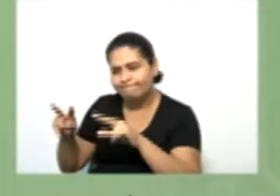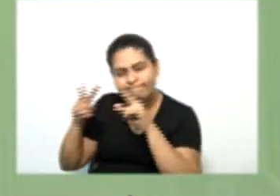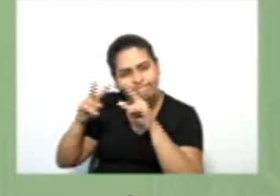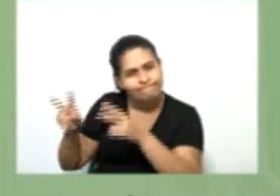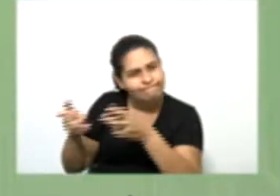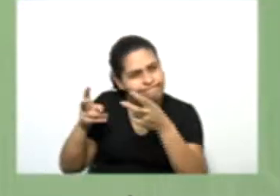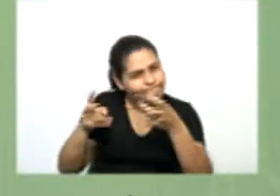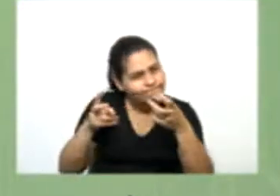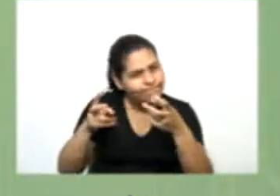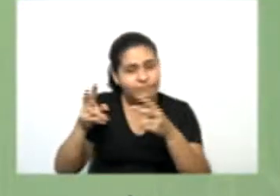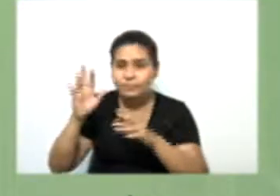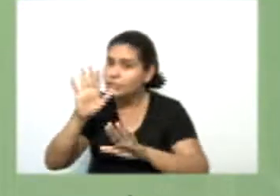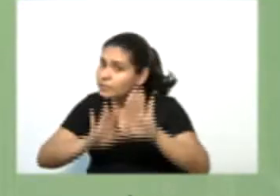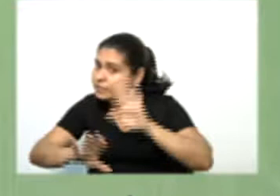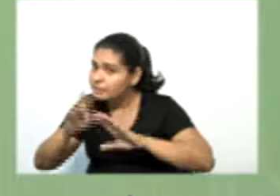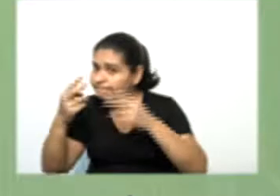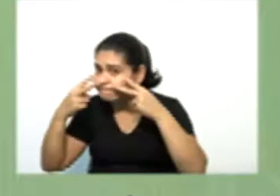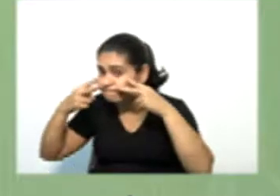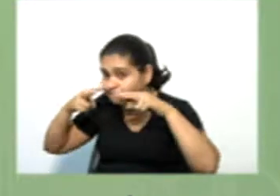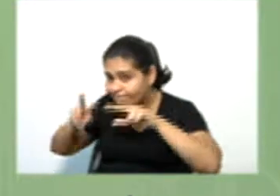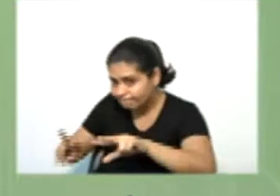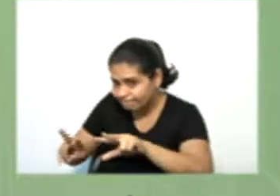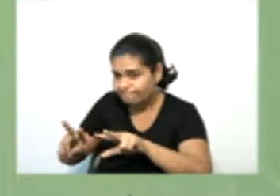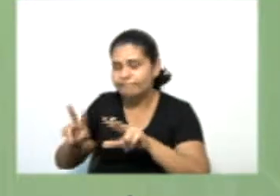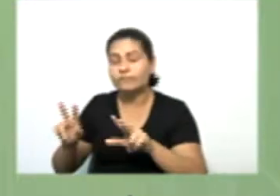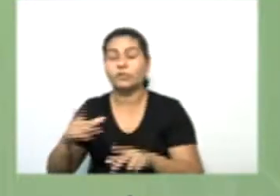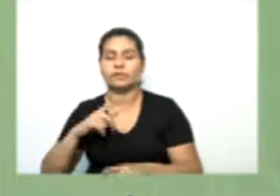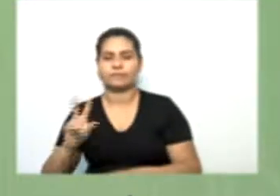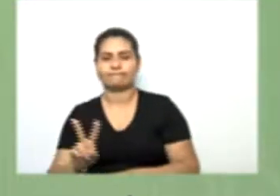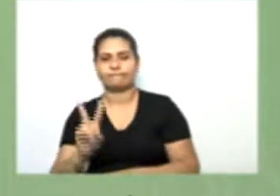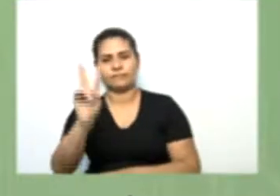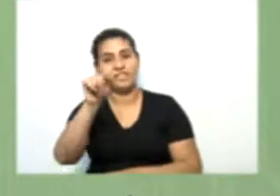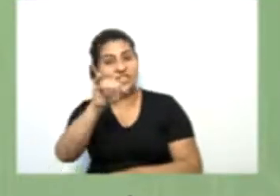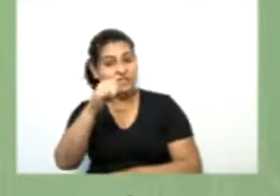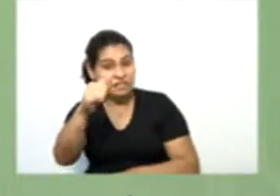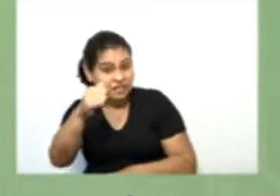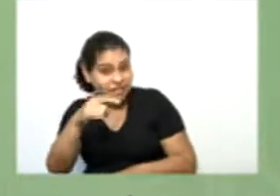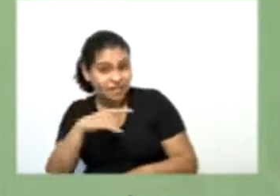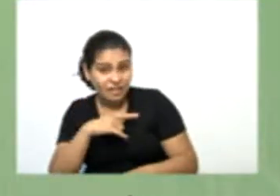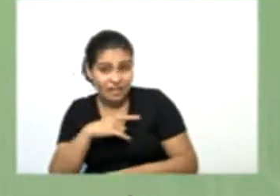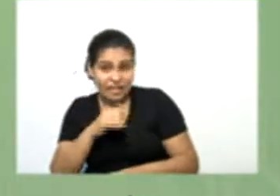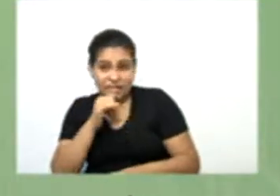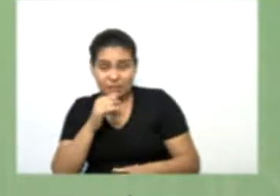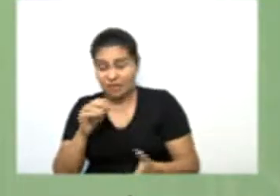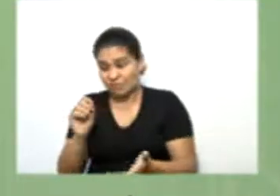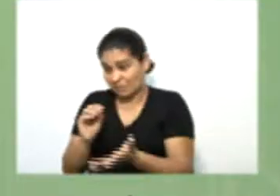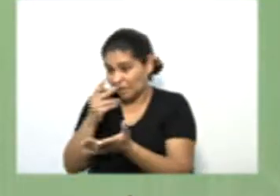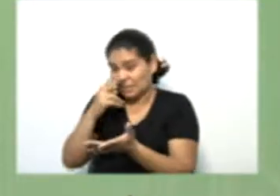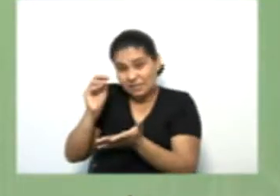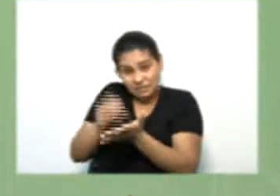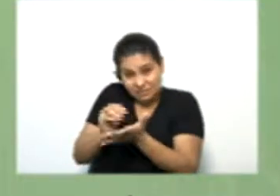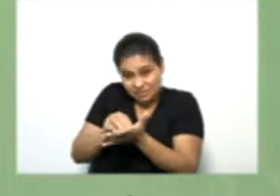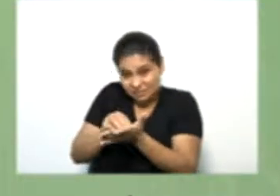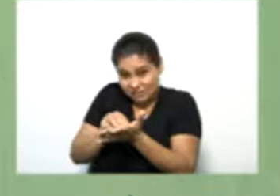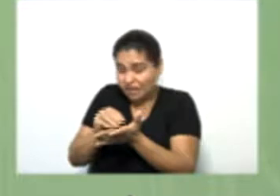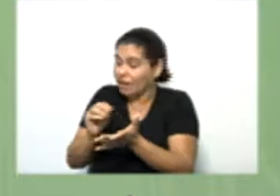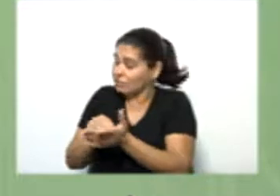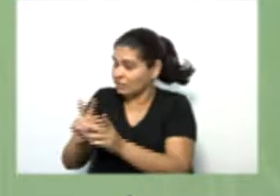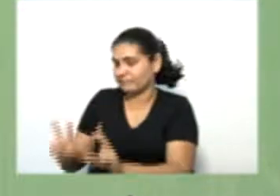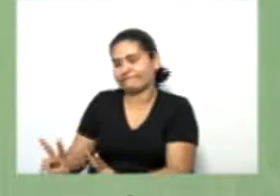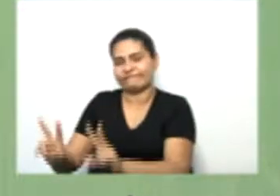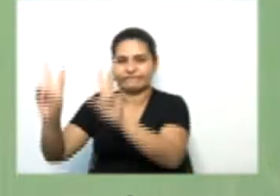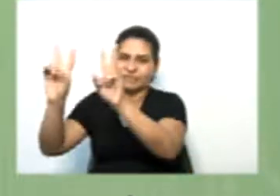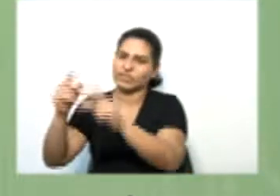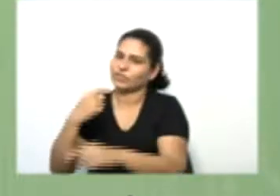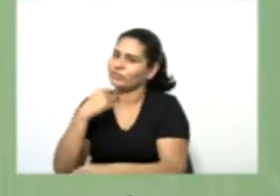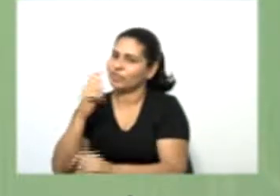observados, tudo bem? Tenha muita atenção com relação a esses valores, porque se você ficar devendo nesses valores, com certeza